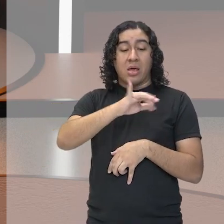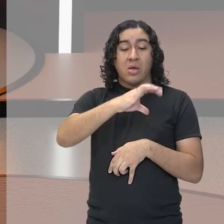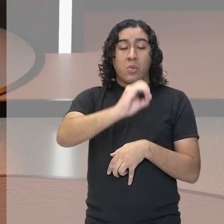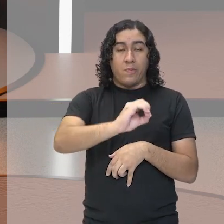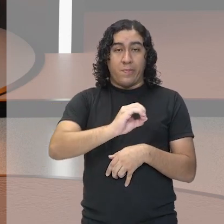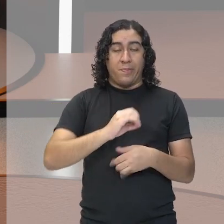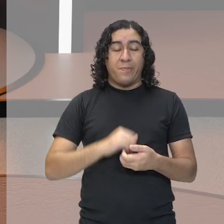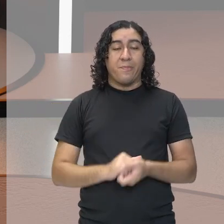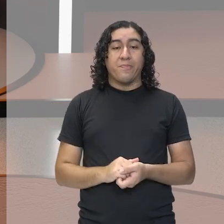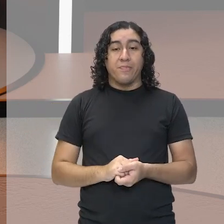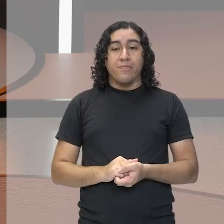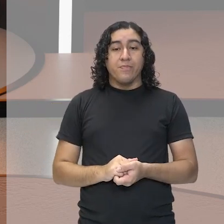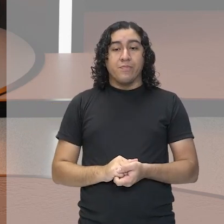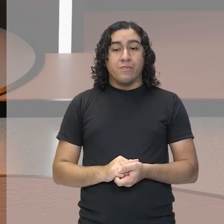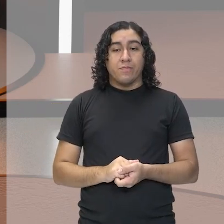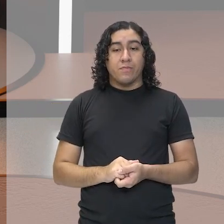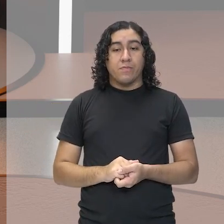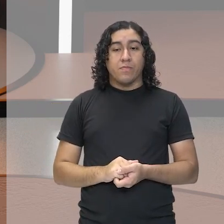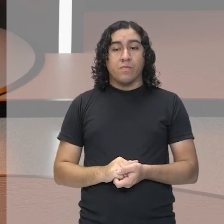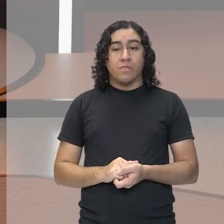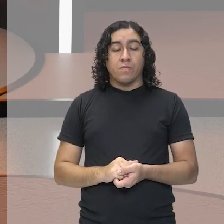E aí nós vamos fazer um pouco,